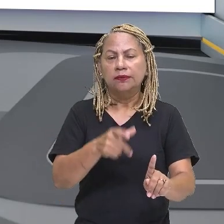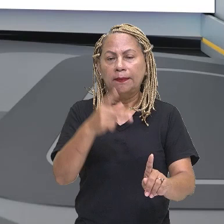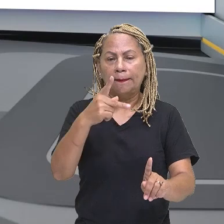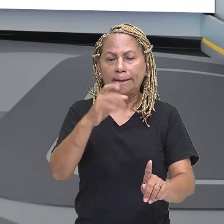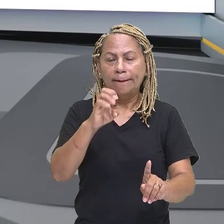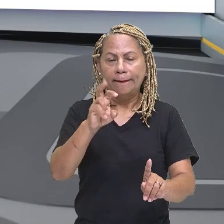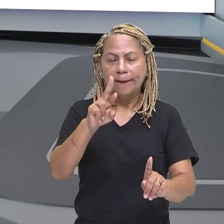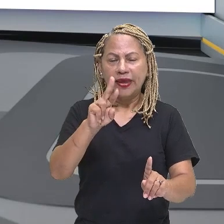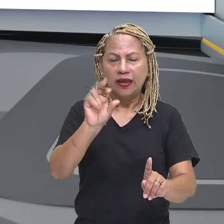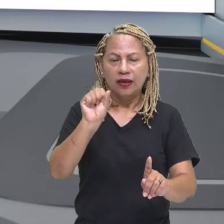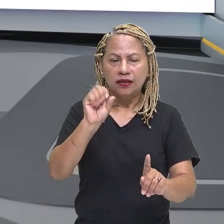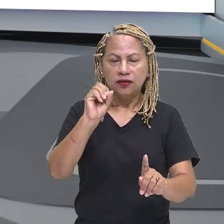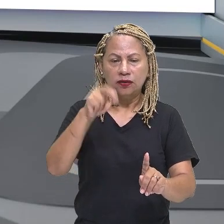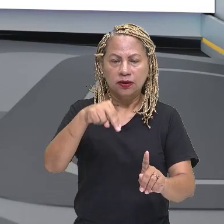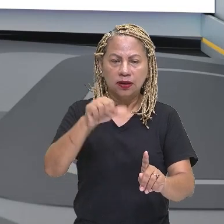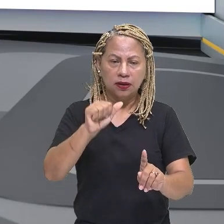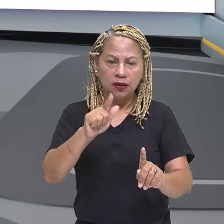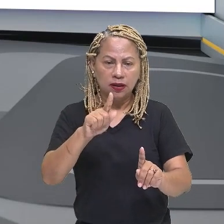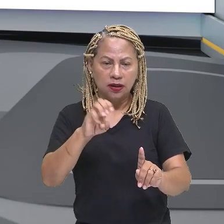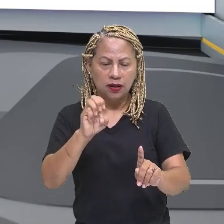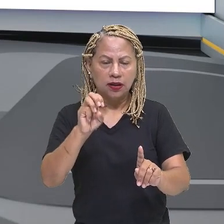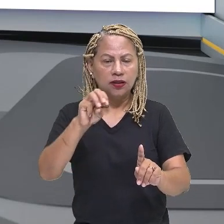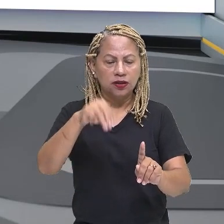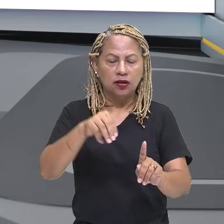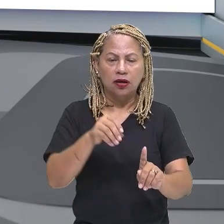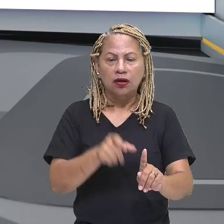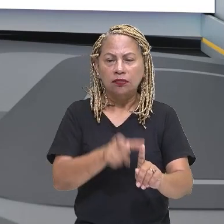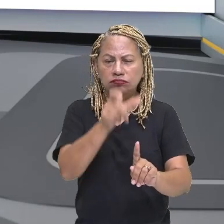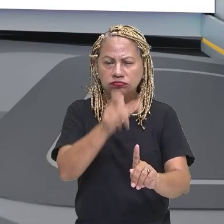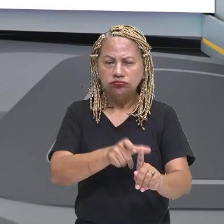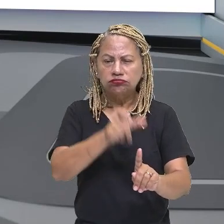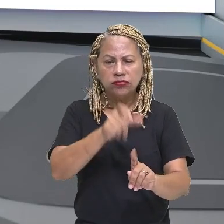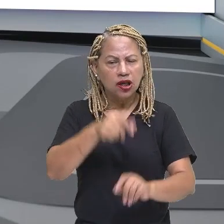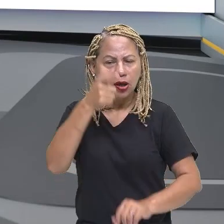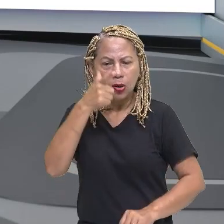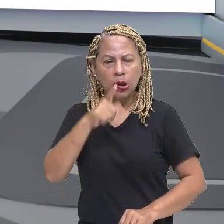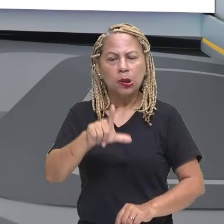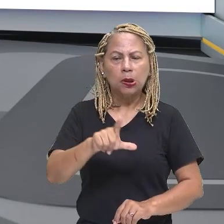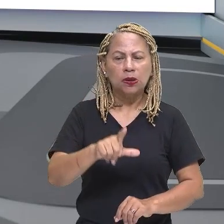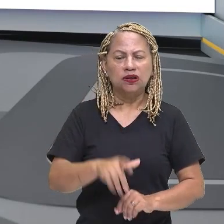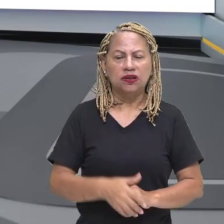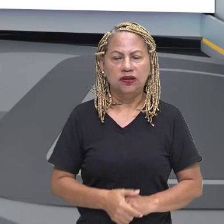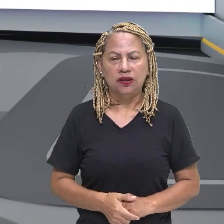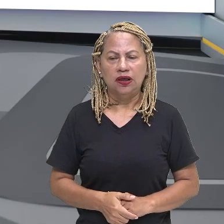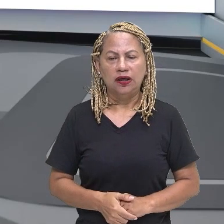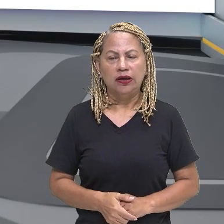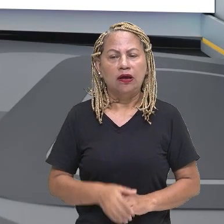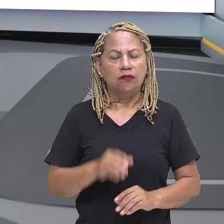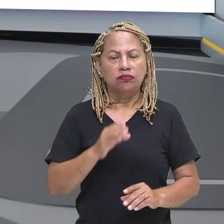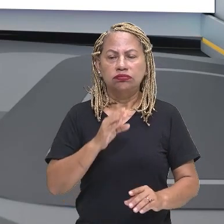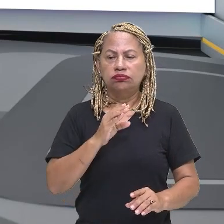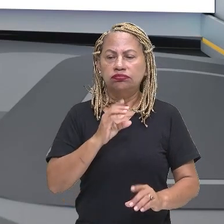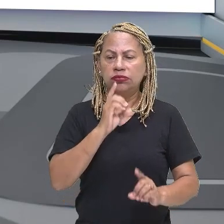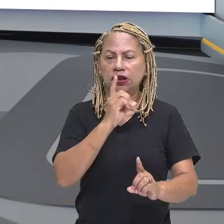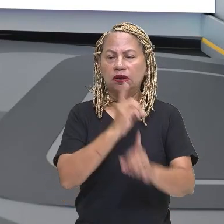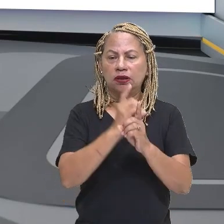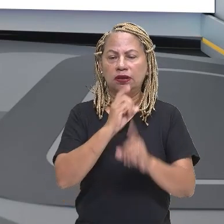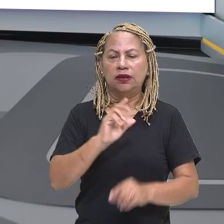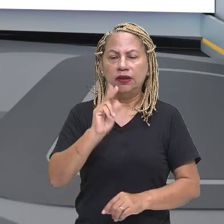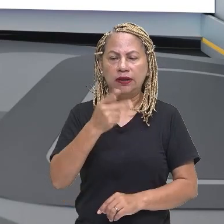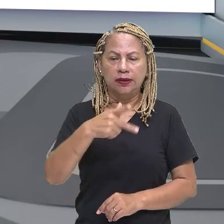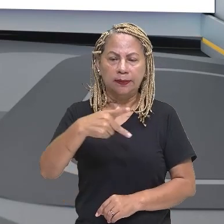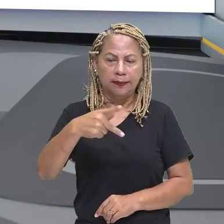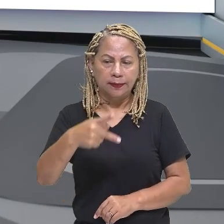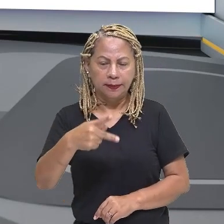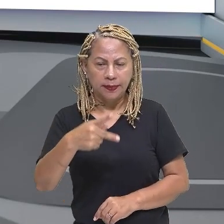pontos de vida, que são HP, né, Health Points, e pontos de magia, MP, que é Magic